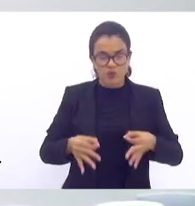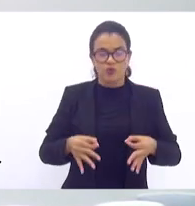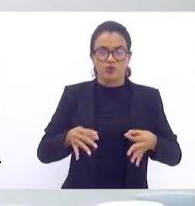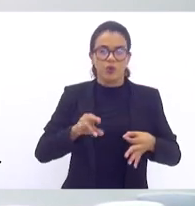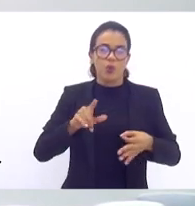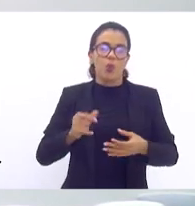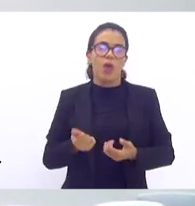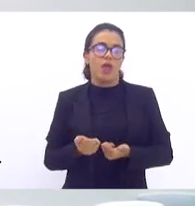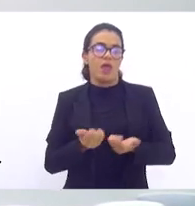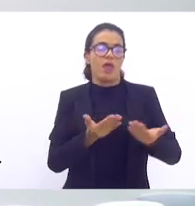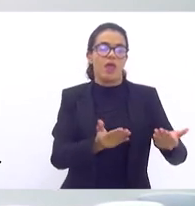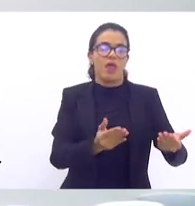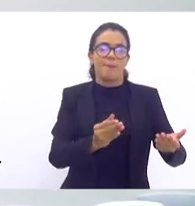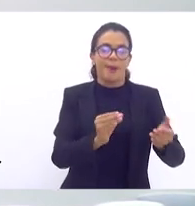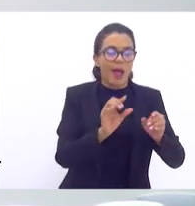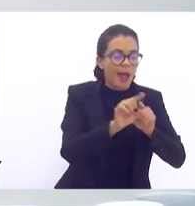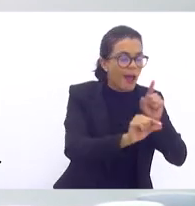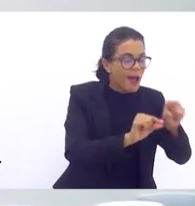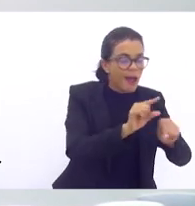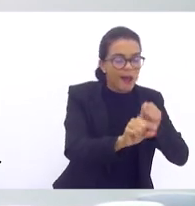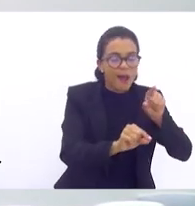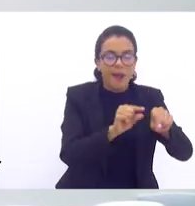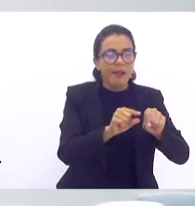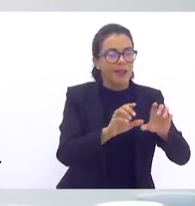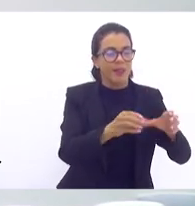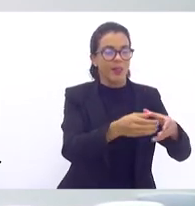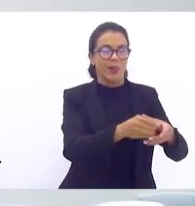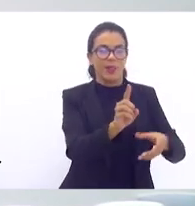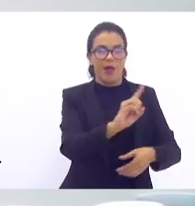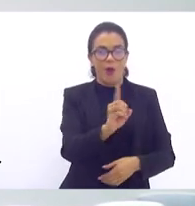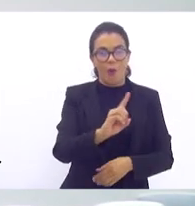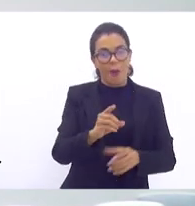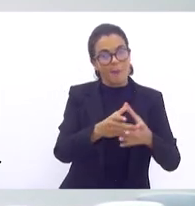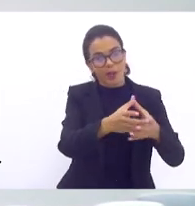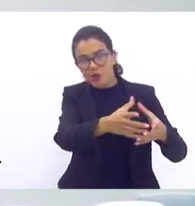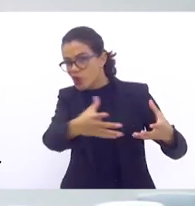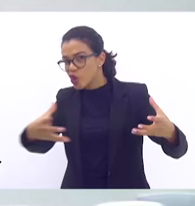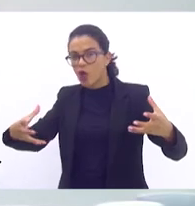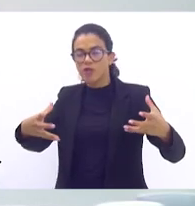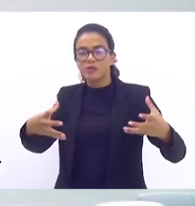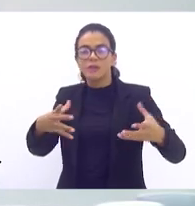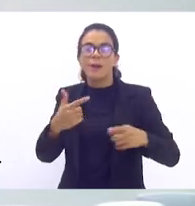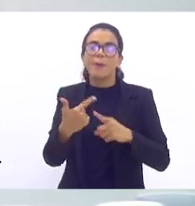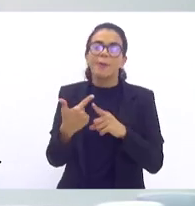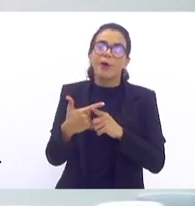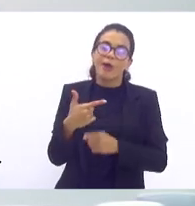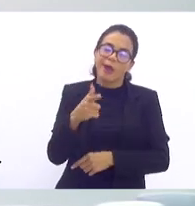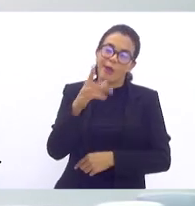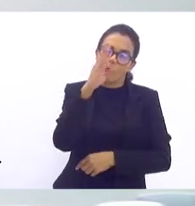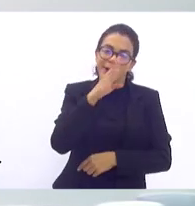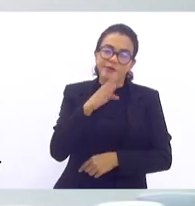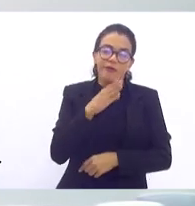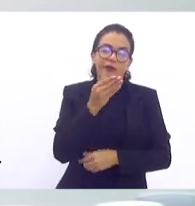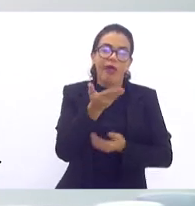vai ser um benefício para poucos porque o Brasil foi foi atendendo pequenos benefícios